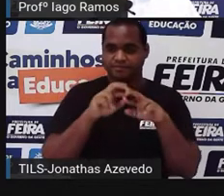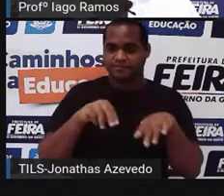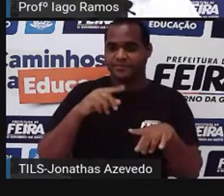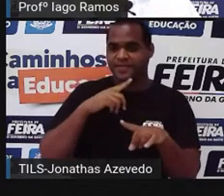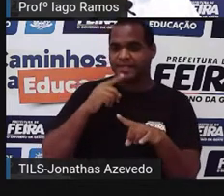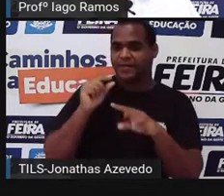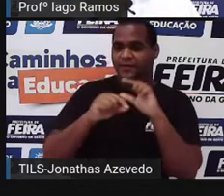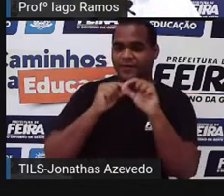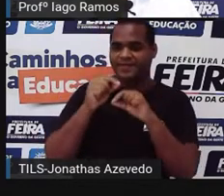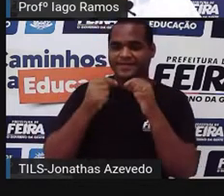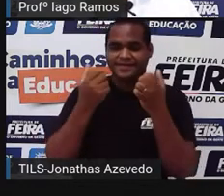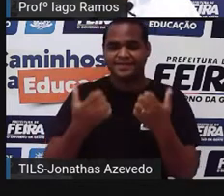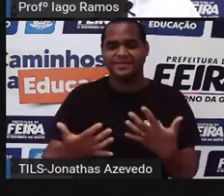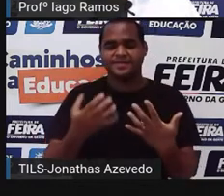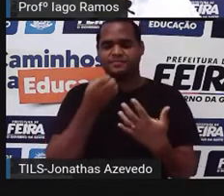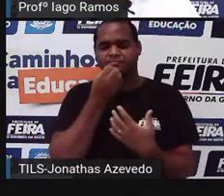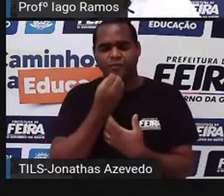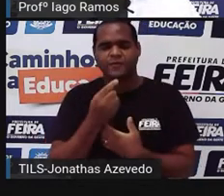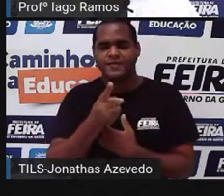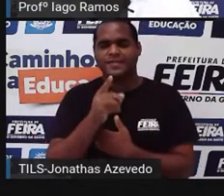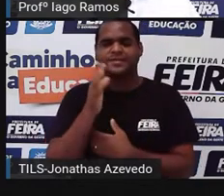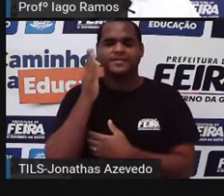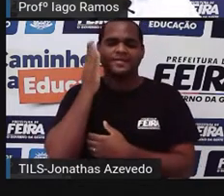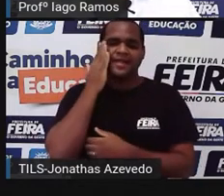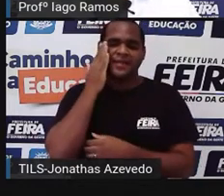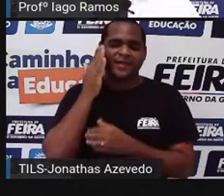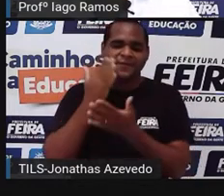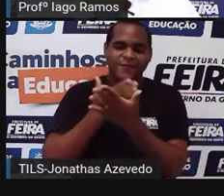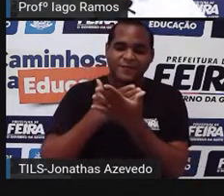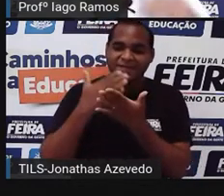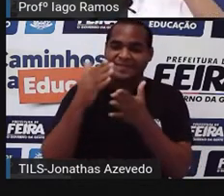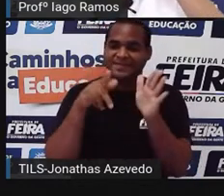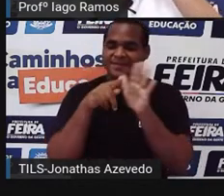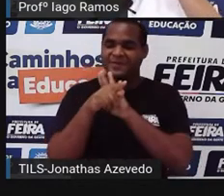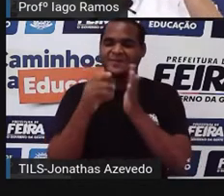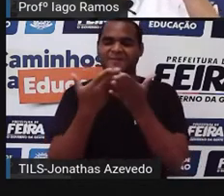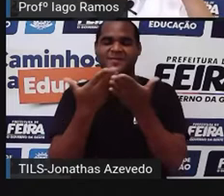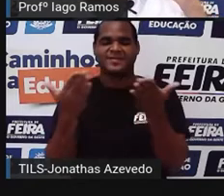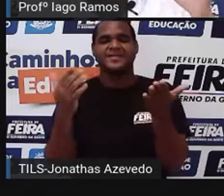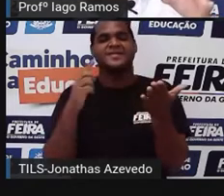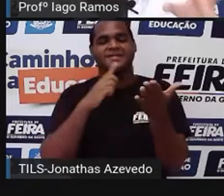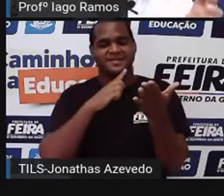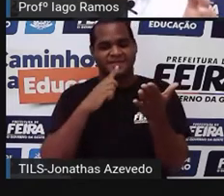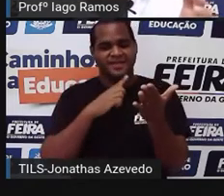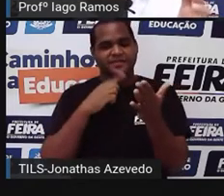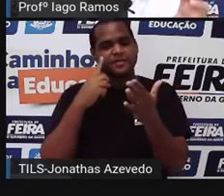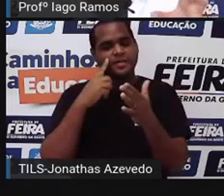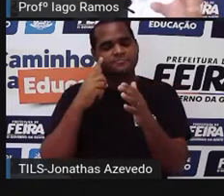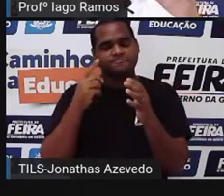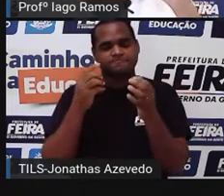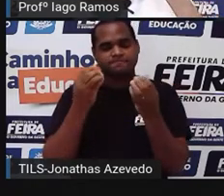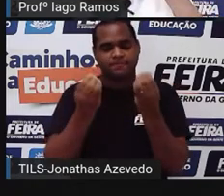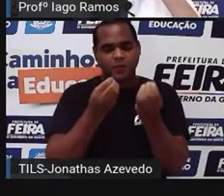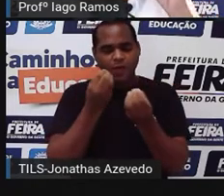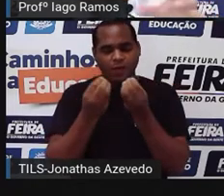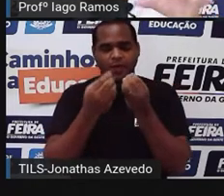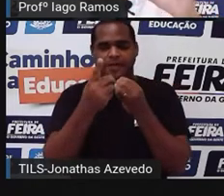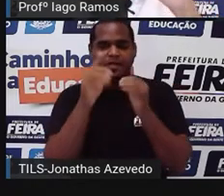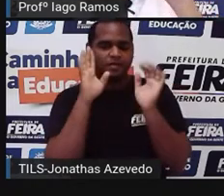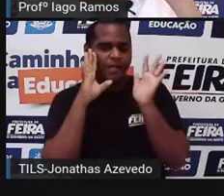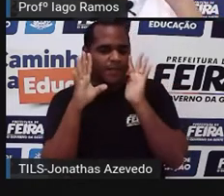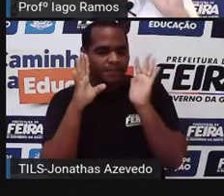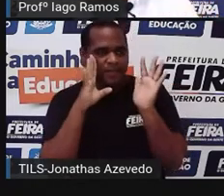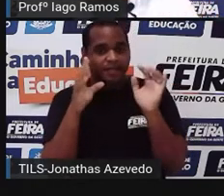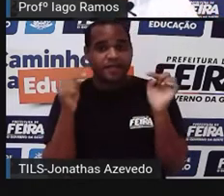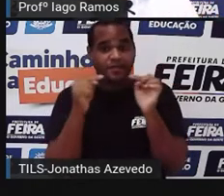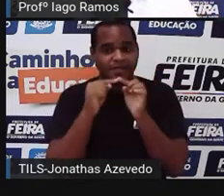faz acontecer aqui a gente já começa assim como uma pergunta que é para começar a mexer com a nossa mente